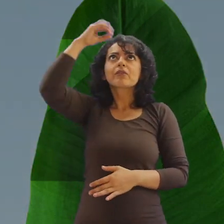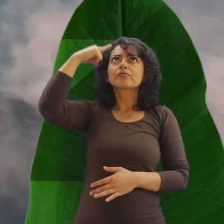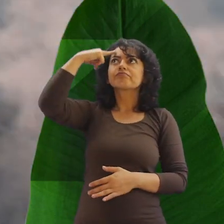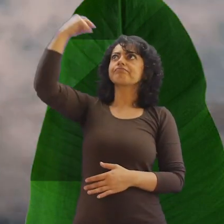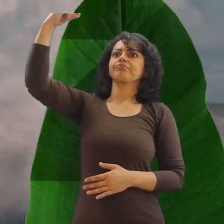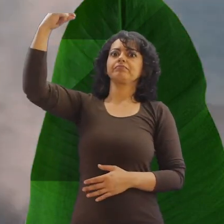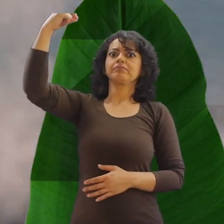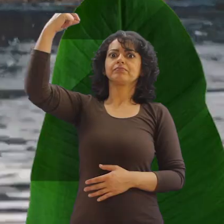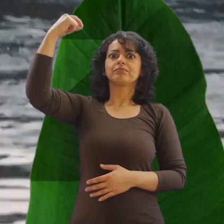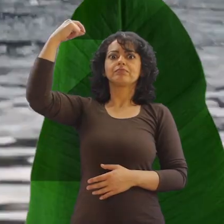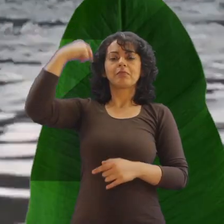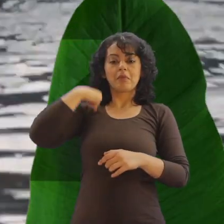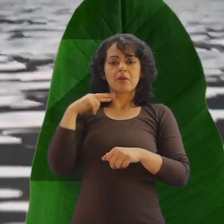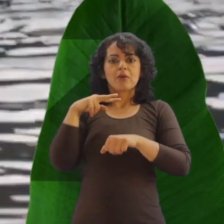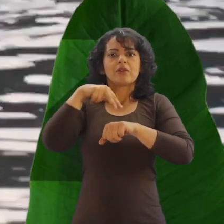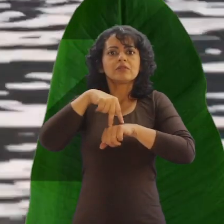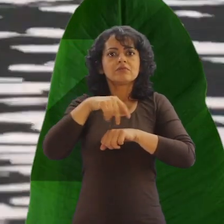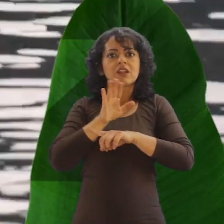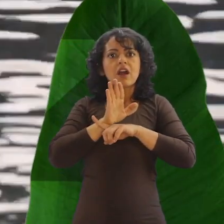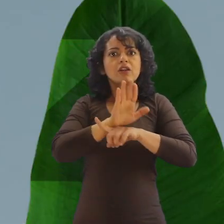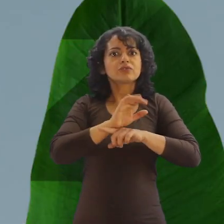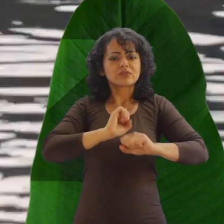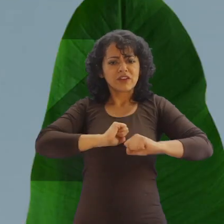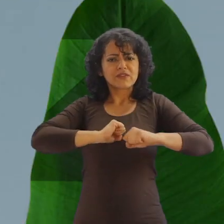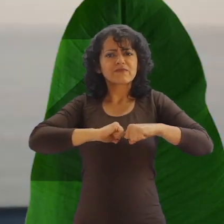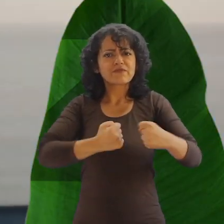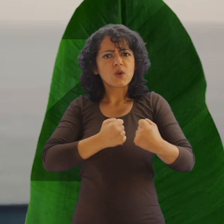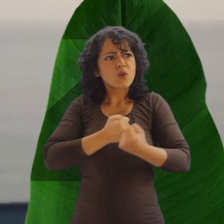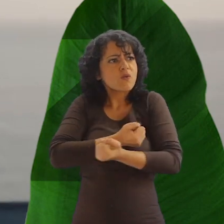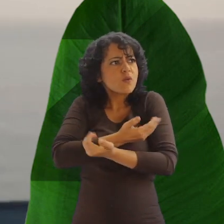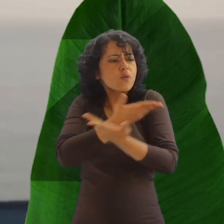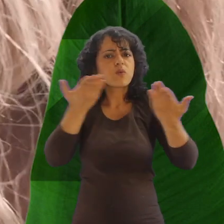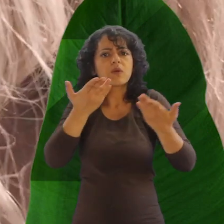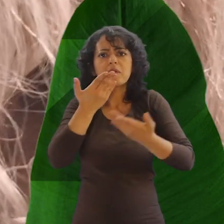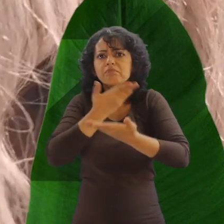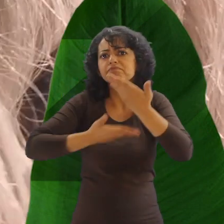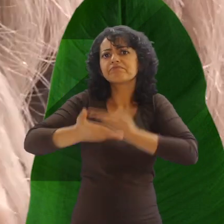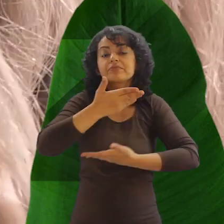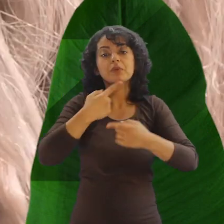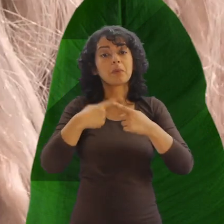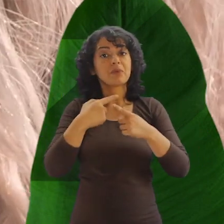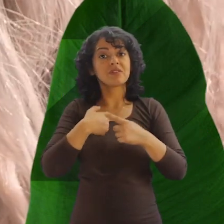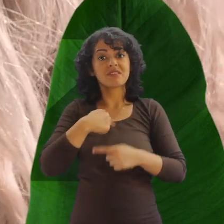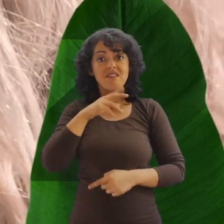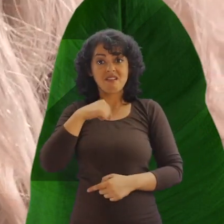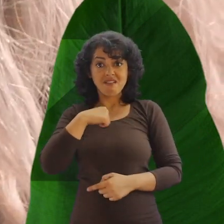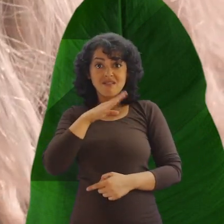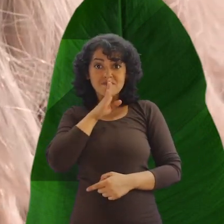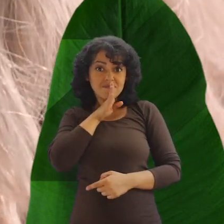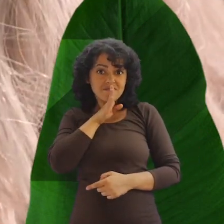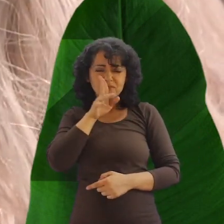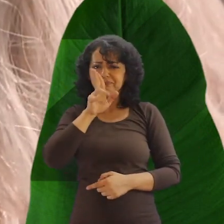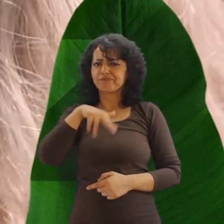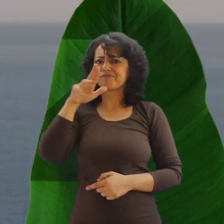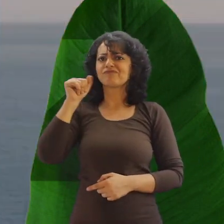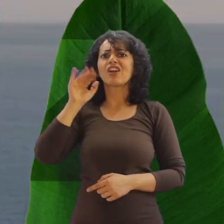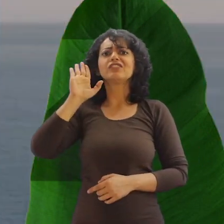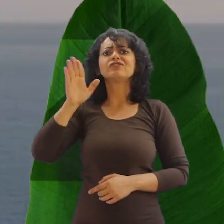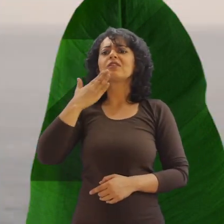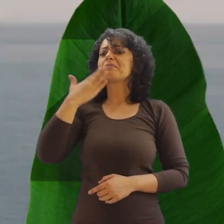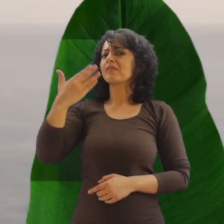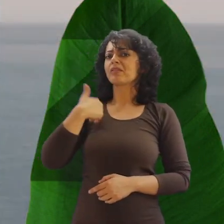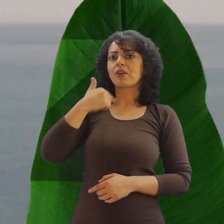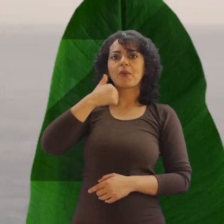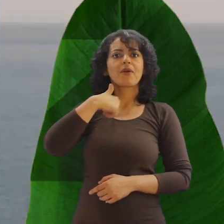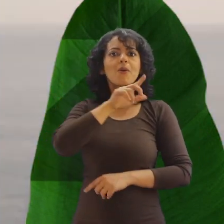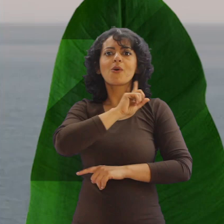no sentido de dar força para as pessoas, porque eu nunca me calei, eu nunca... Já me pediram para não gritar em alguns